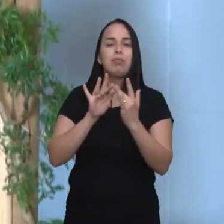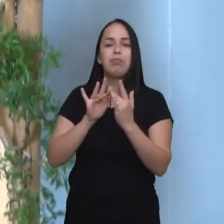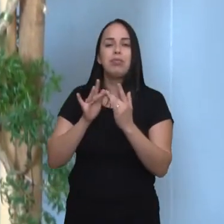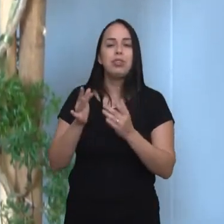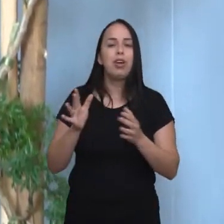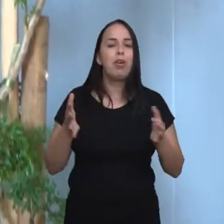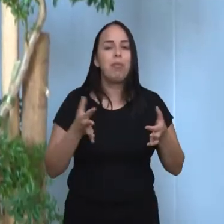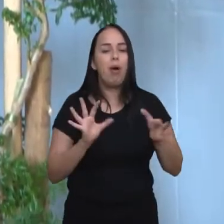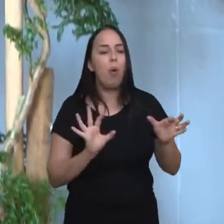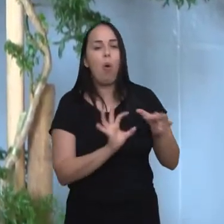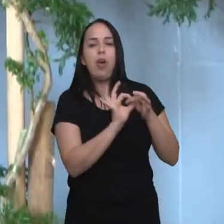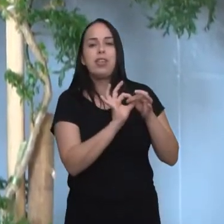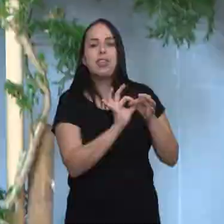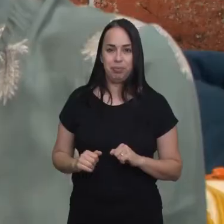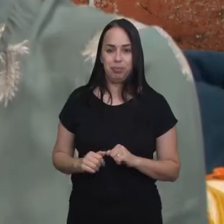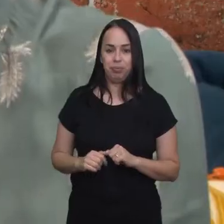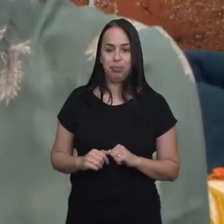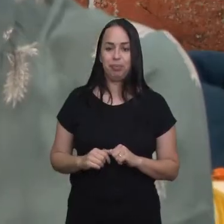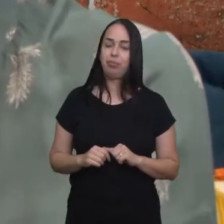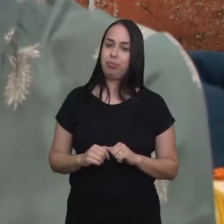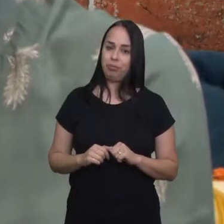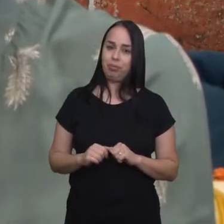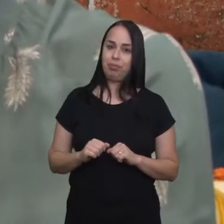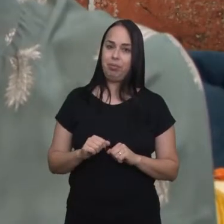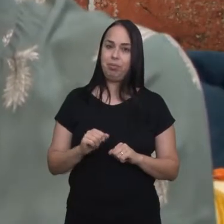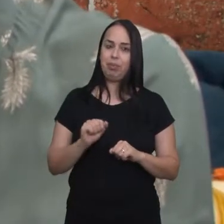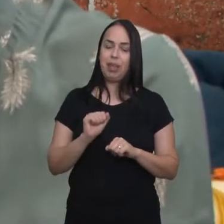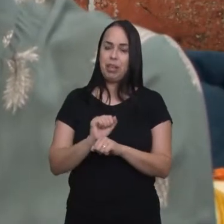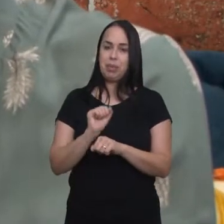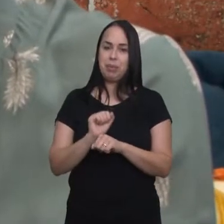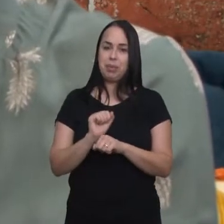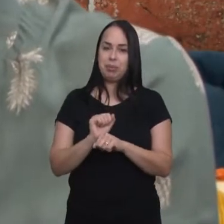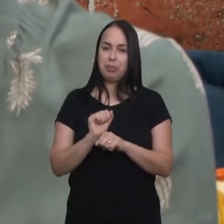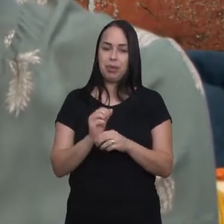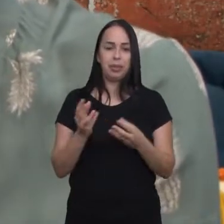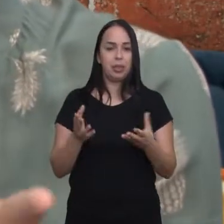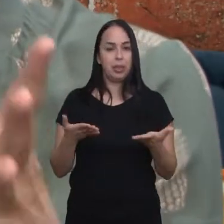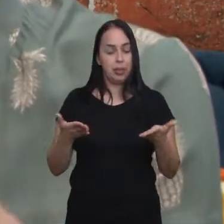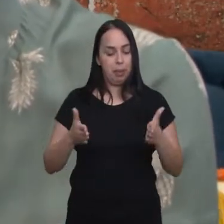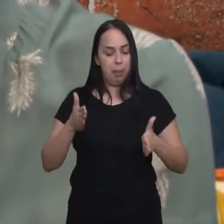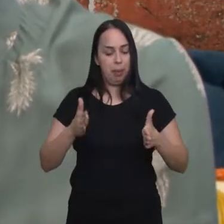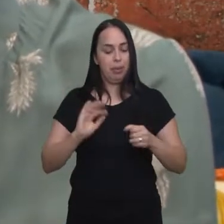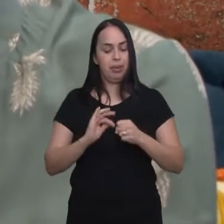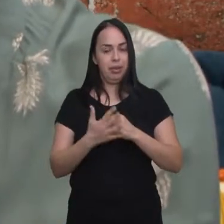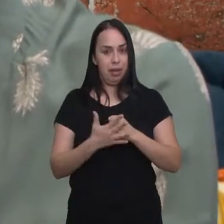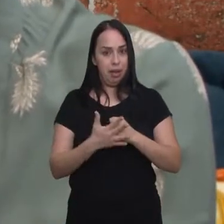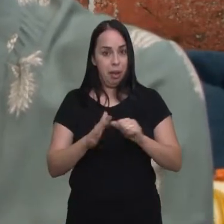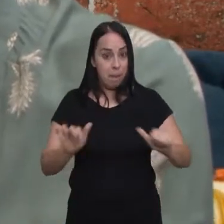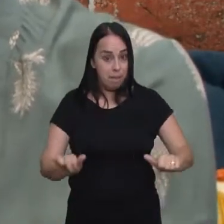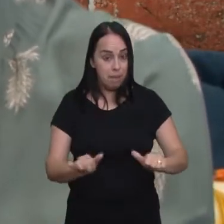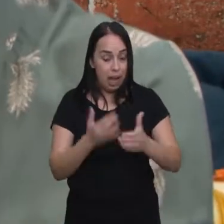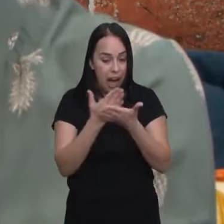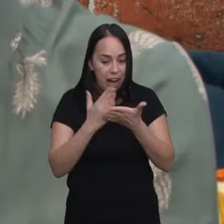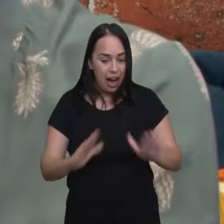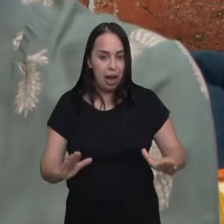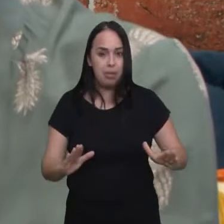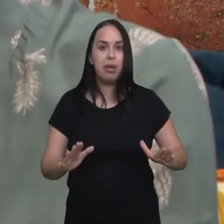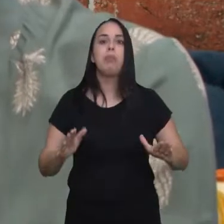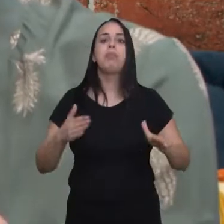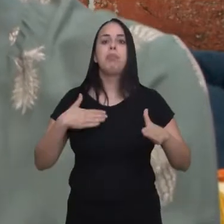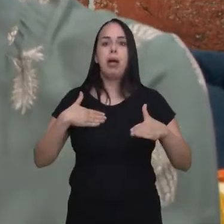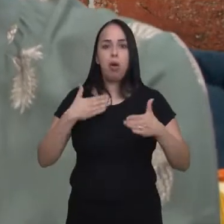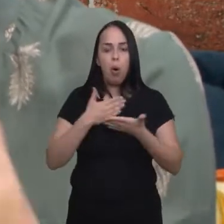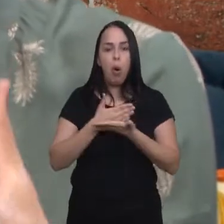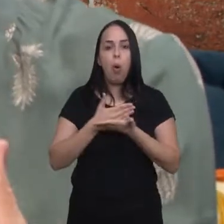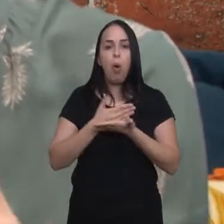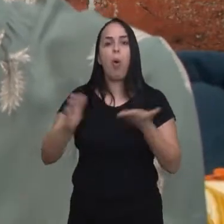minha família materna. Estou esperando todo esse momento nosso muito delicado melhorar, passar, para que a galeria realmente, de